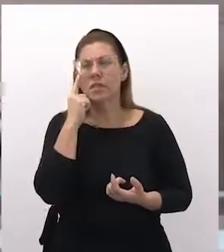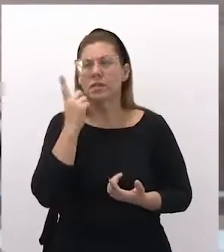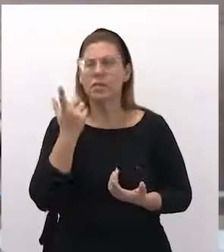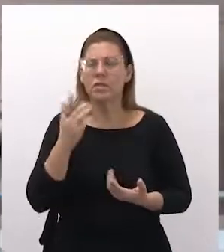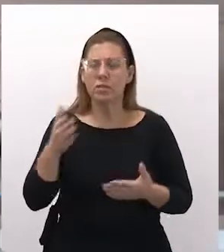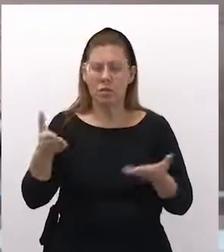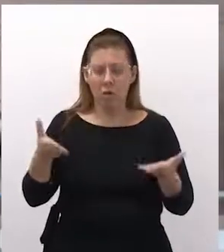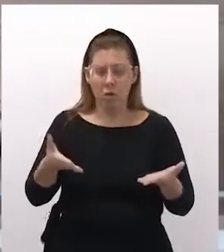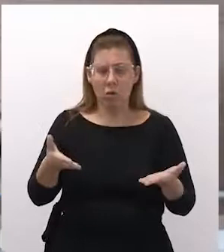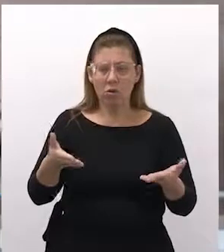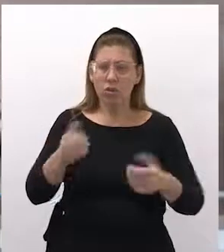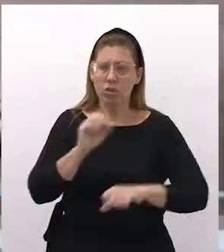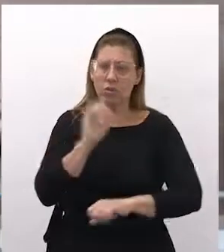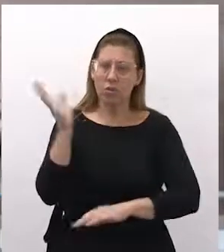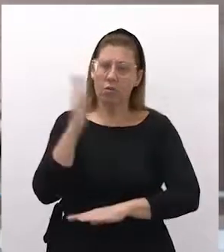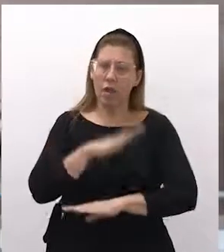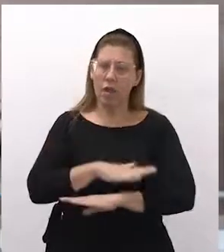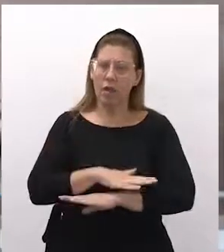tarde de hoje.